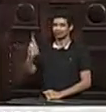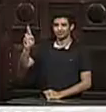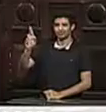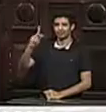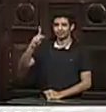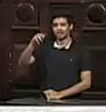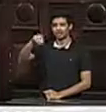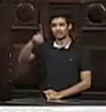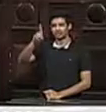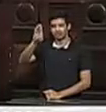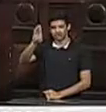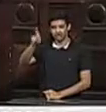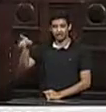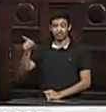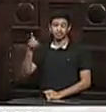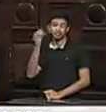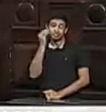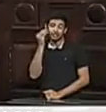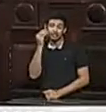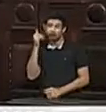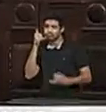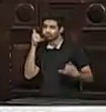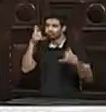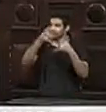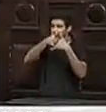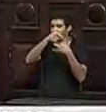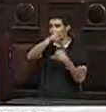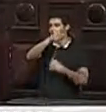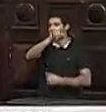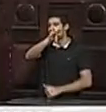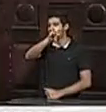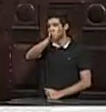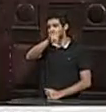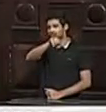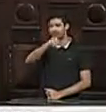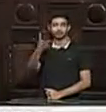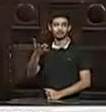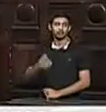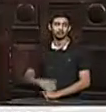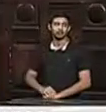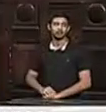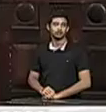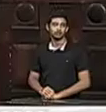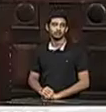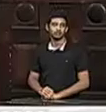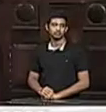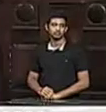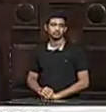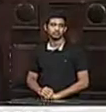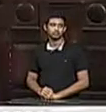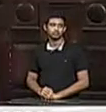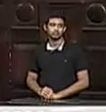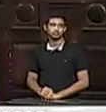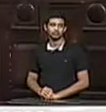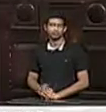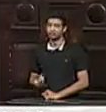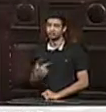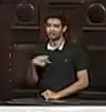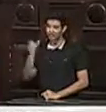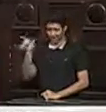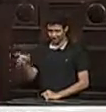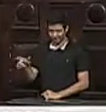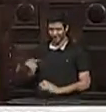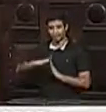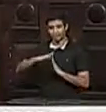faça contato com o deputado André Lavarone, não obstante a melhor das intenções, mas que ele solicite